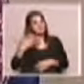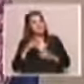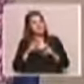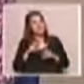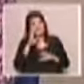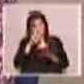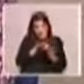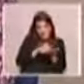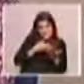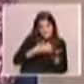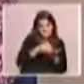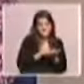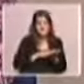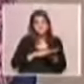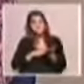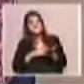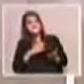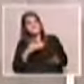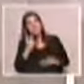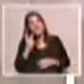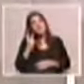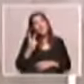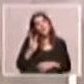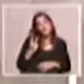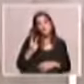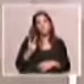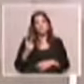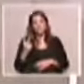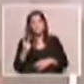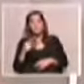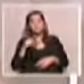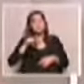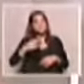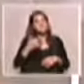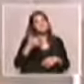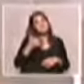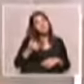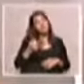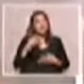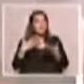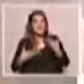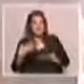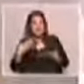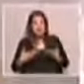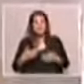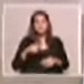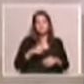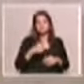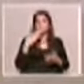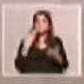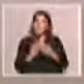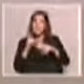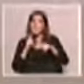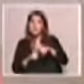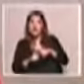está a falar em 2 gramas e meia, 5. Ah, tem que estar para o mês, pronto. Não, portanto, isso se estiver bem fechado... Duvido que isto chega até à